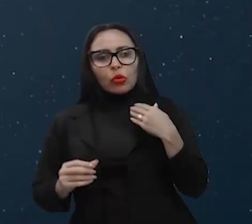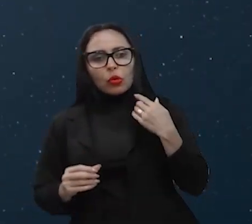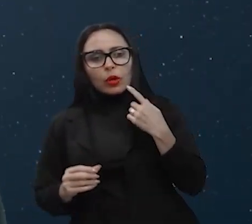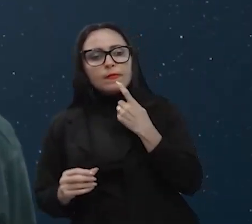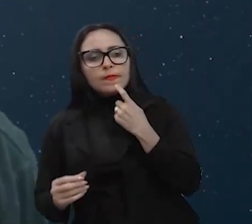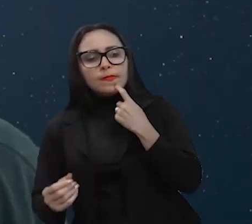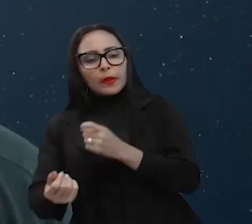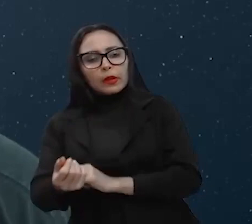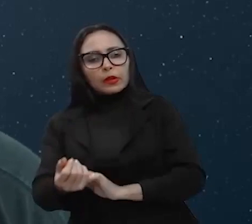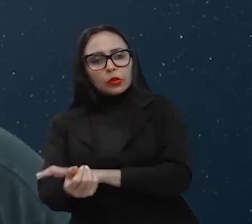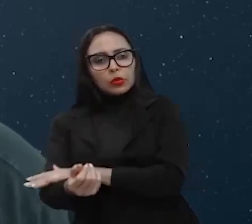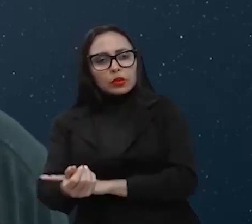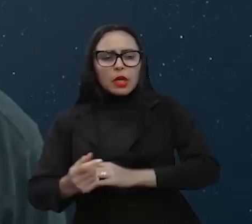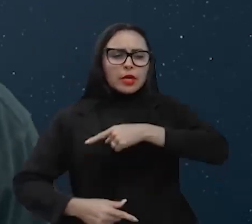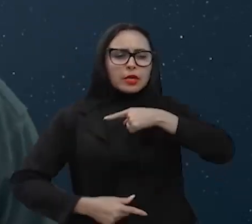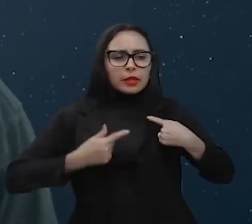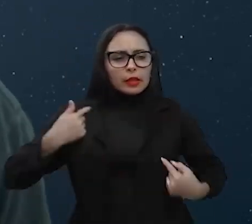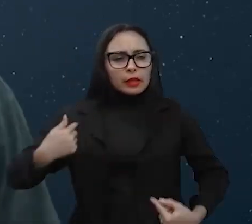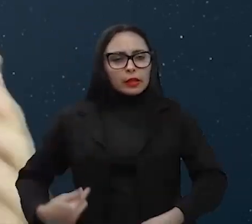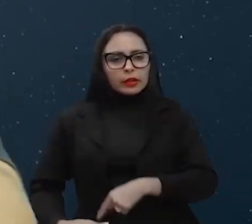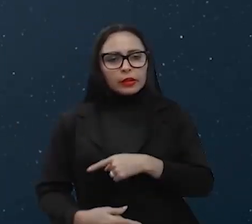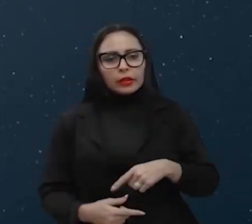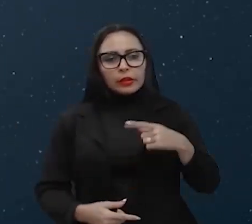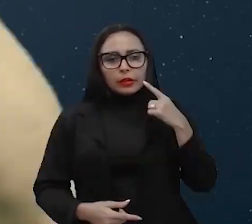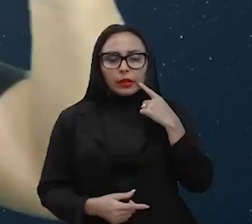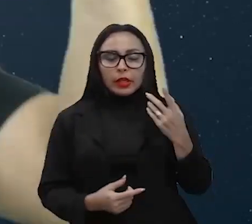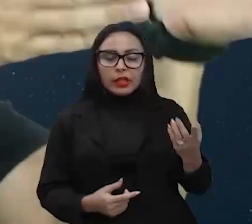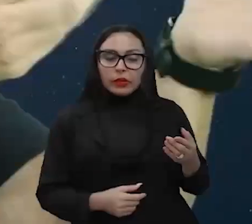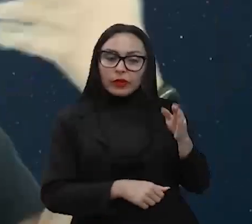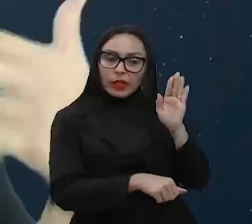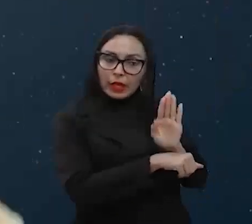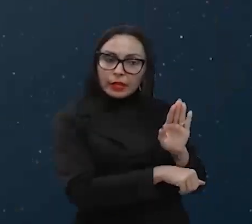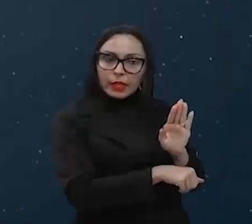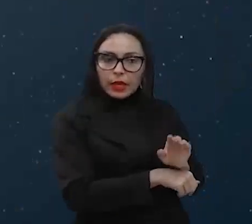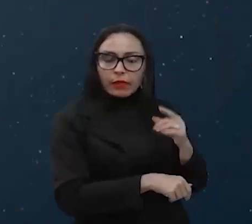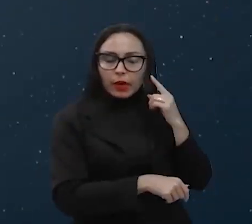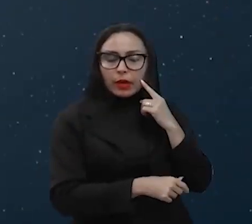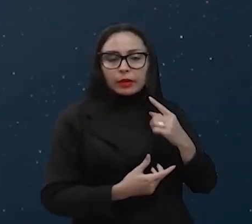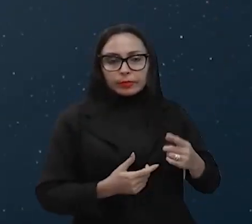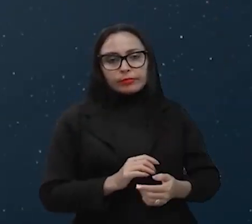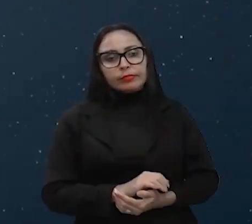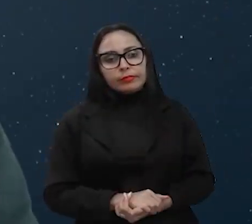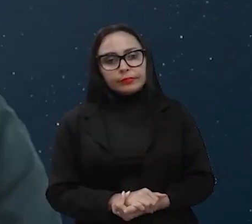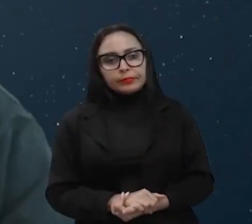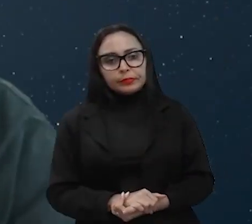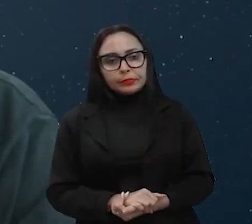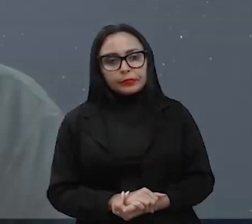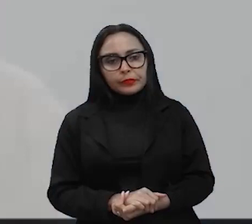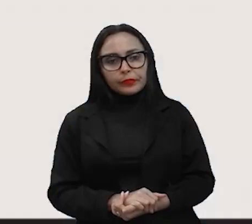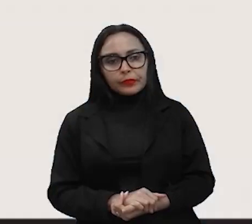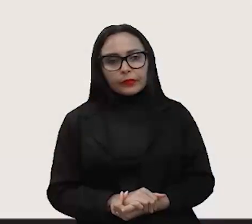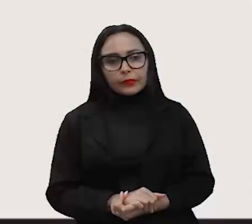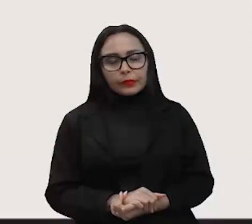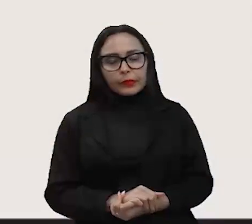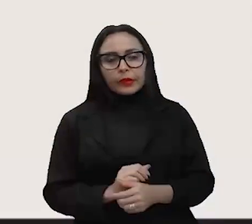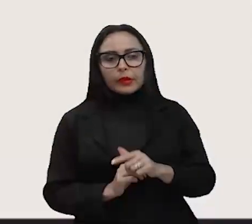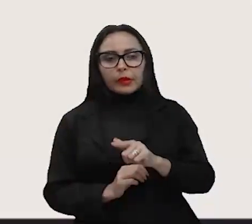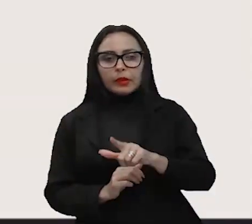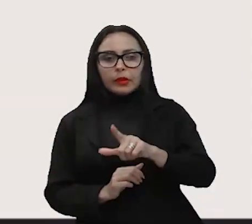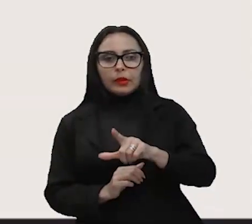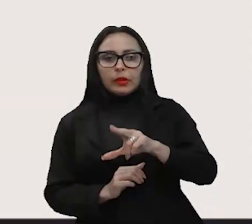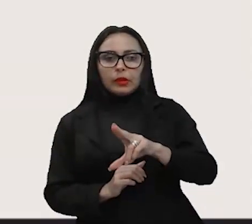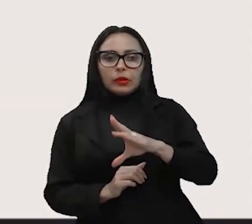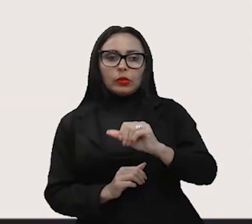Sendo que vai ter que... Alguém vai lá na reserva buscar. A insulina leva. Então é o glucagon. Bota aí, Betão, pra mim. É